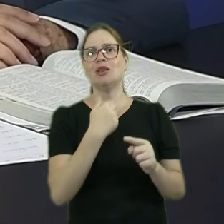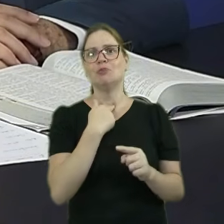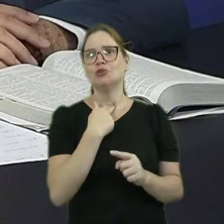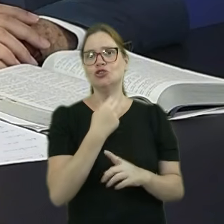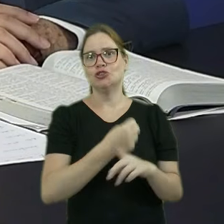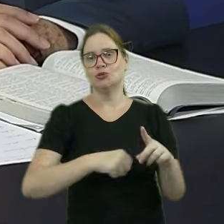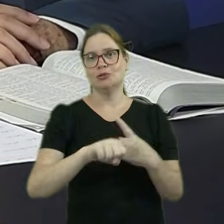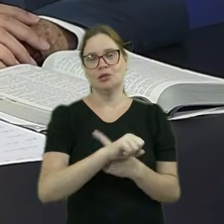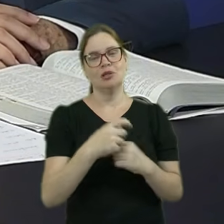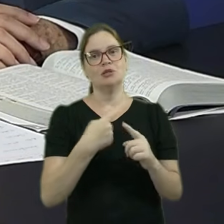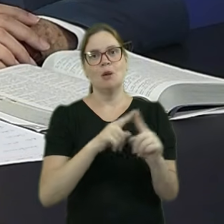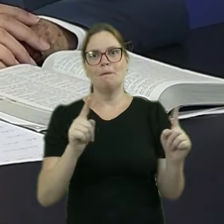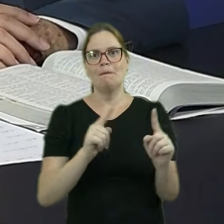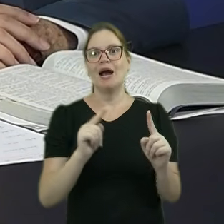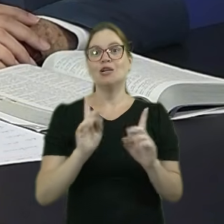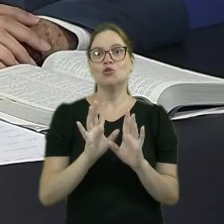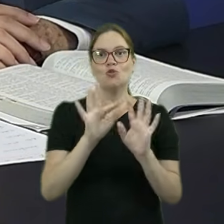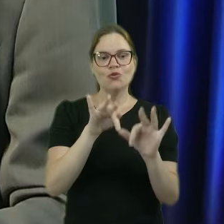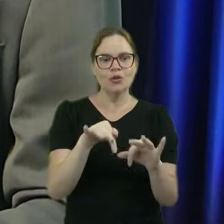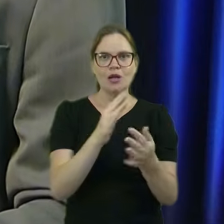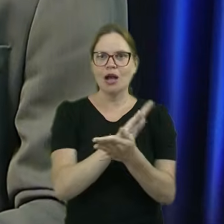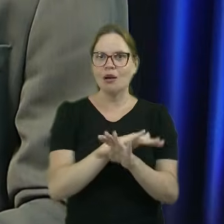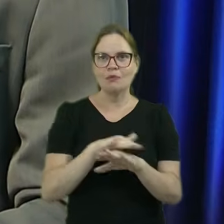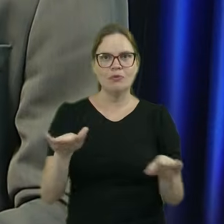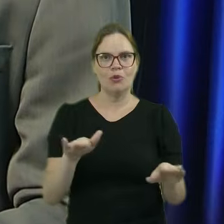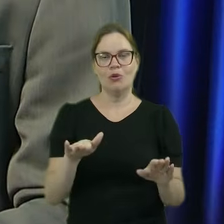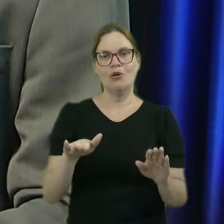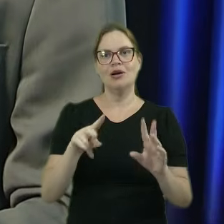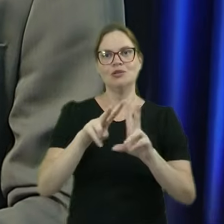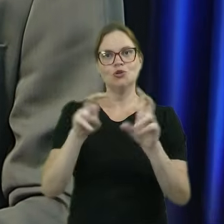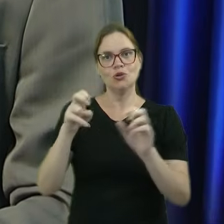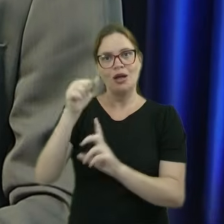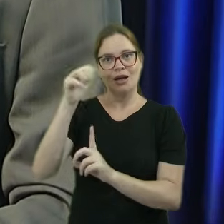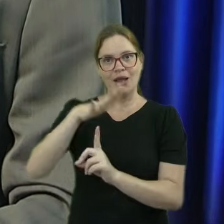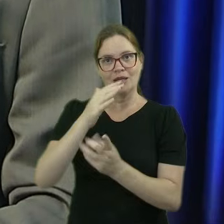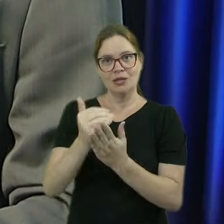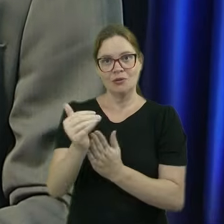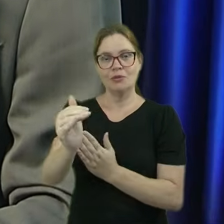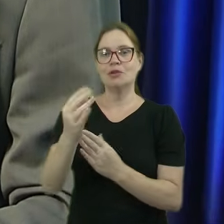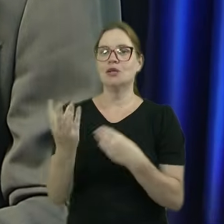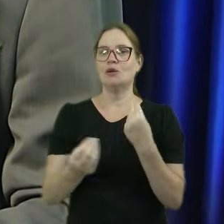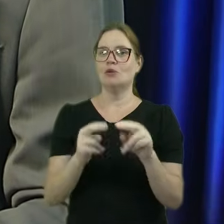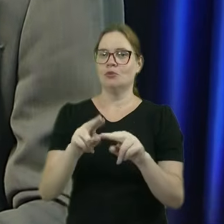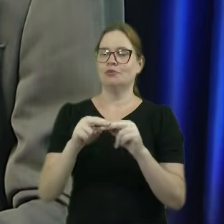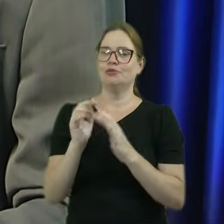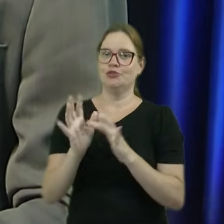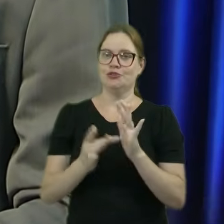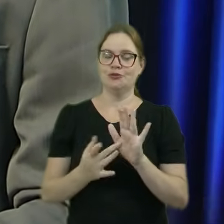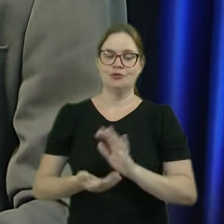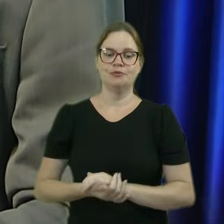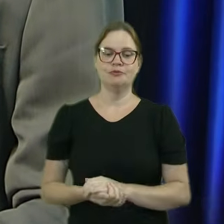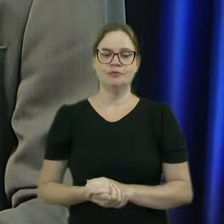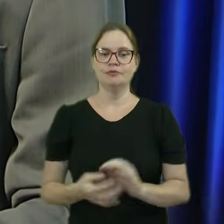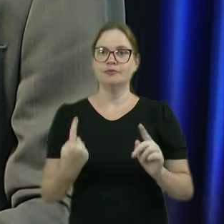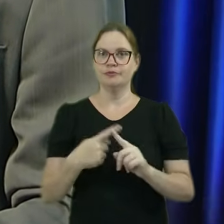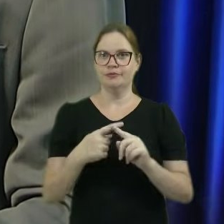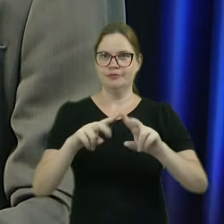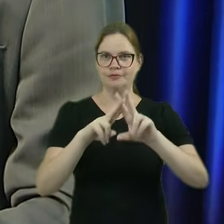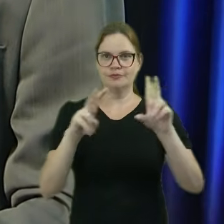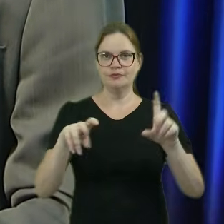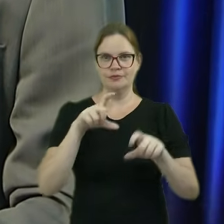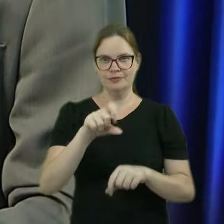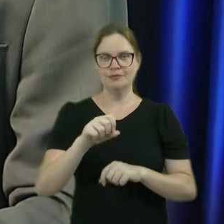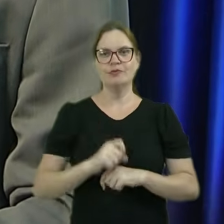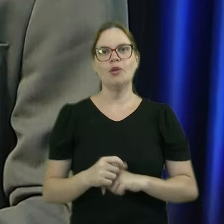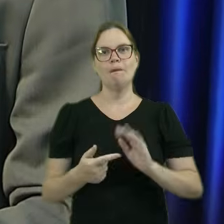Cristo. em Romanos, né? É. Essa O chamado da mulher do fluxo de sangue, ele reflete verdades fundamentais sobre a